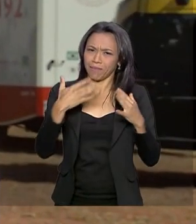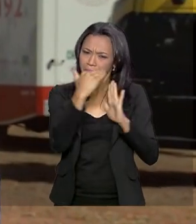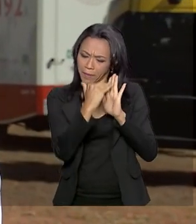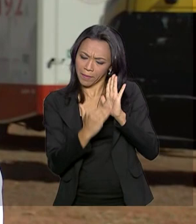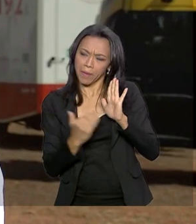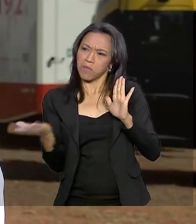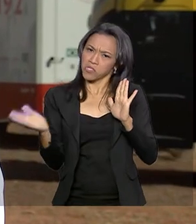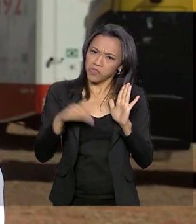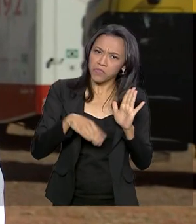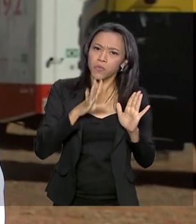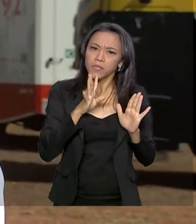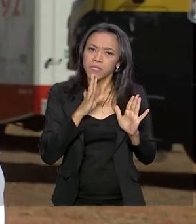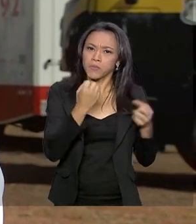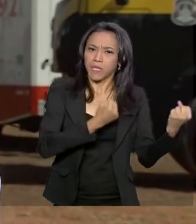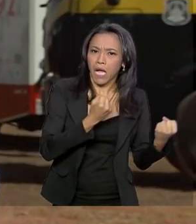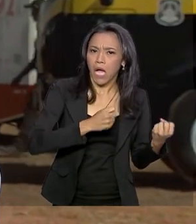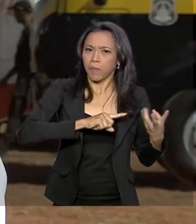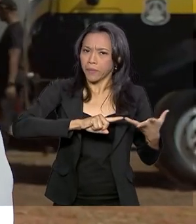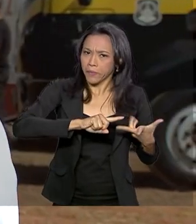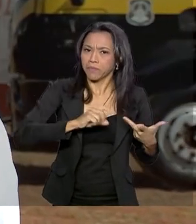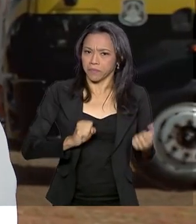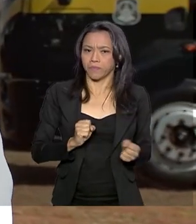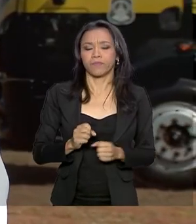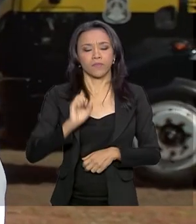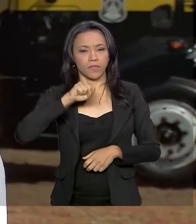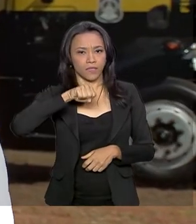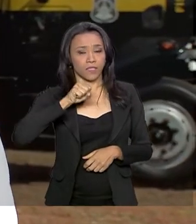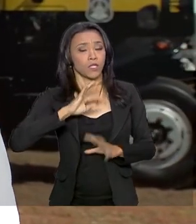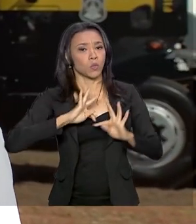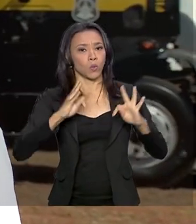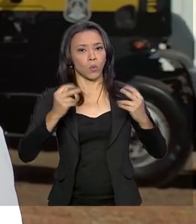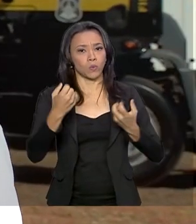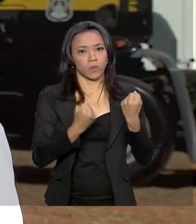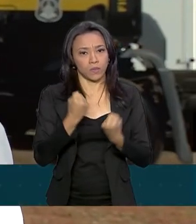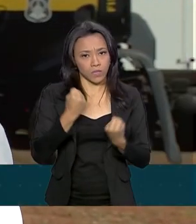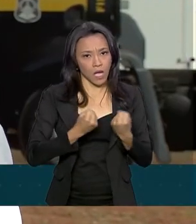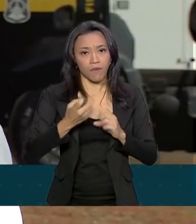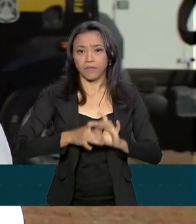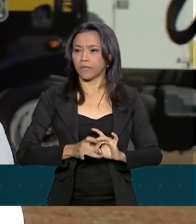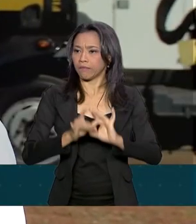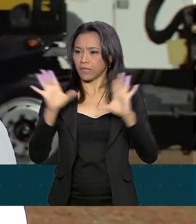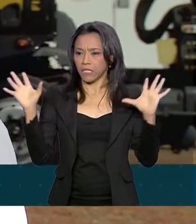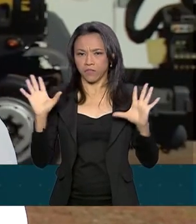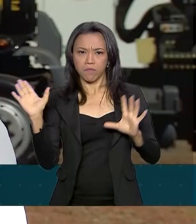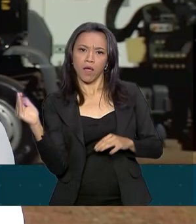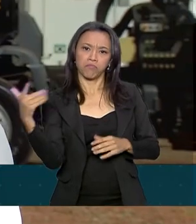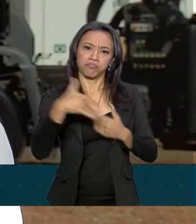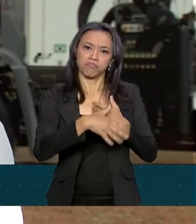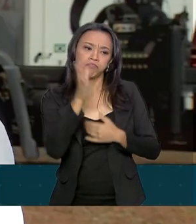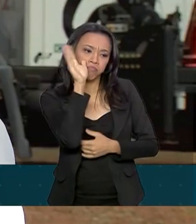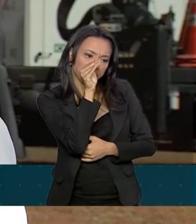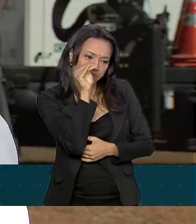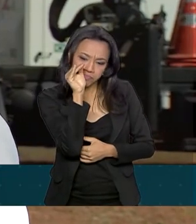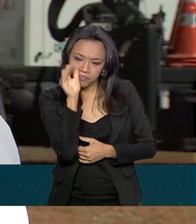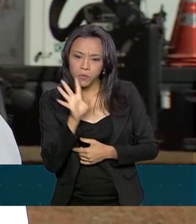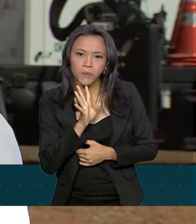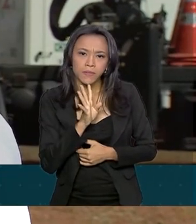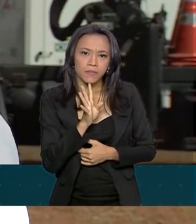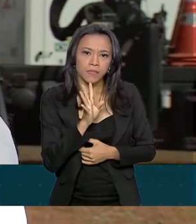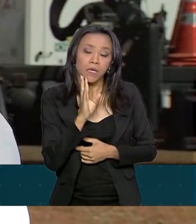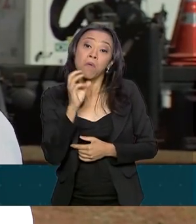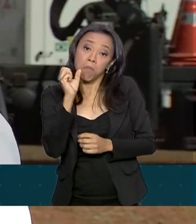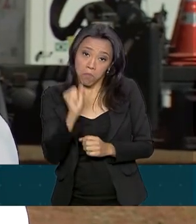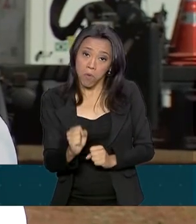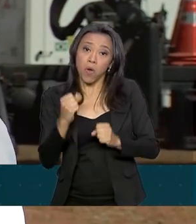conhecer os carros blindados na isso mesmo sem todos os veículos vão estar abertos à visitação as pessoas vão poder entrar